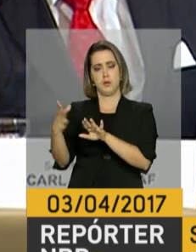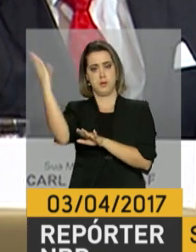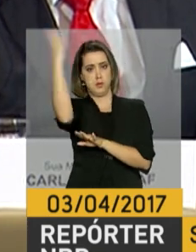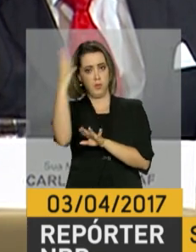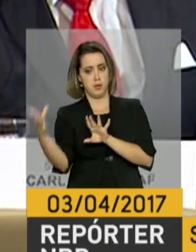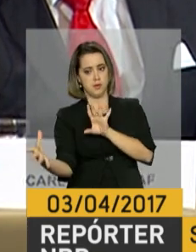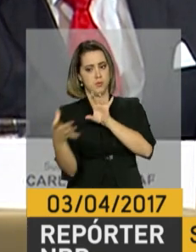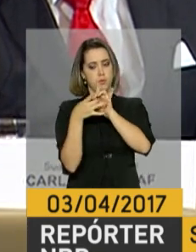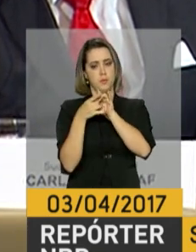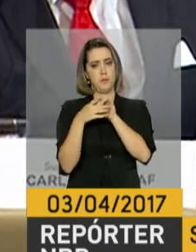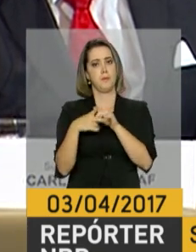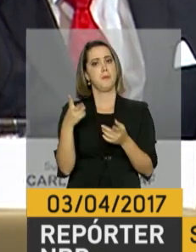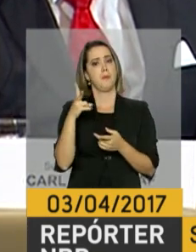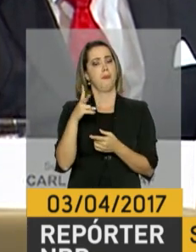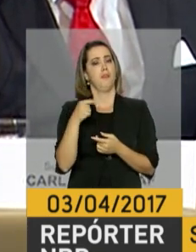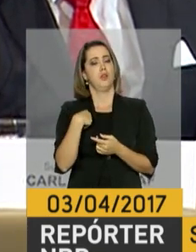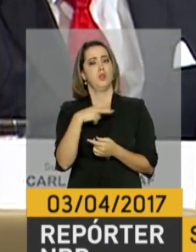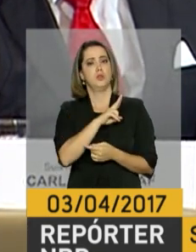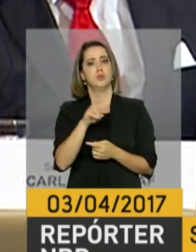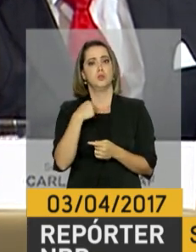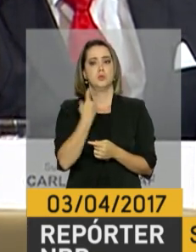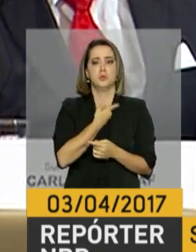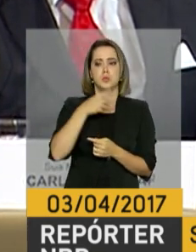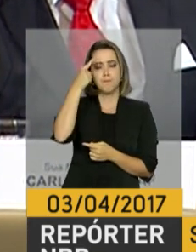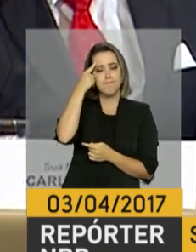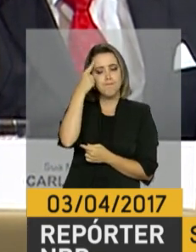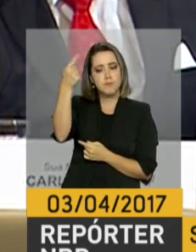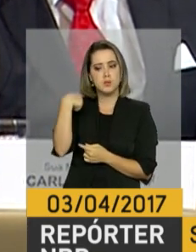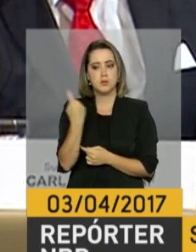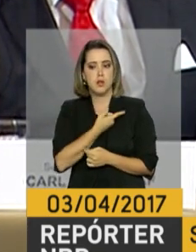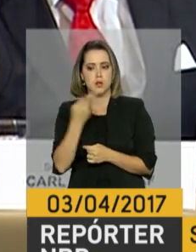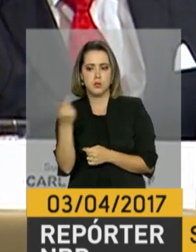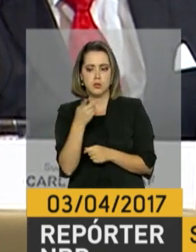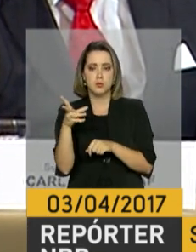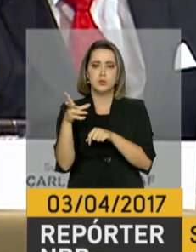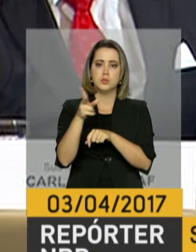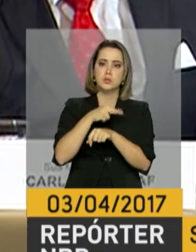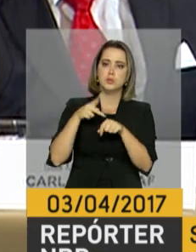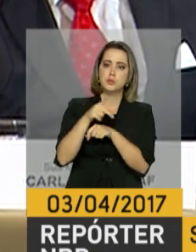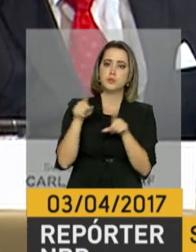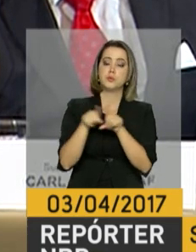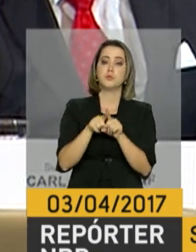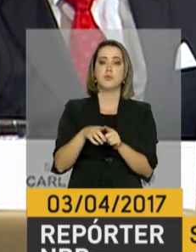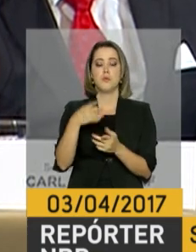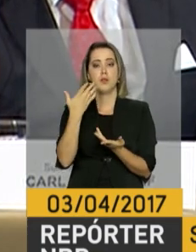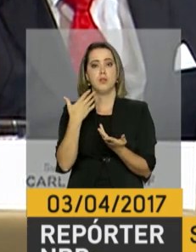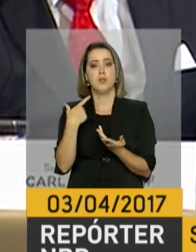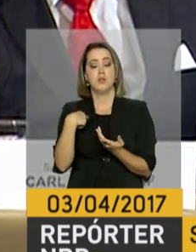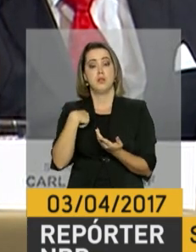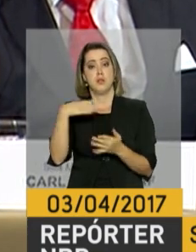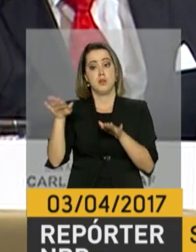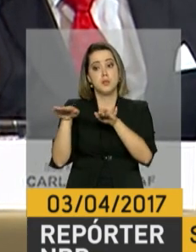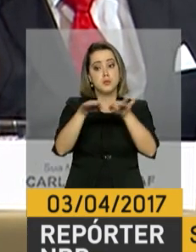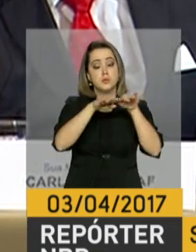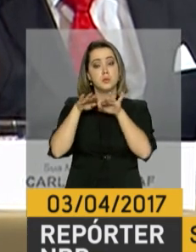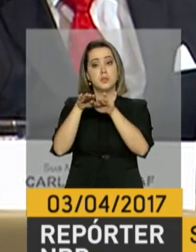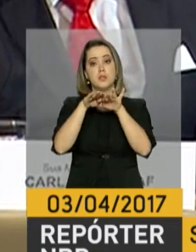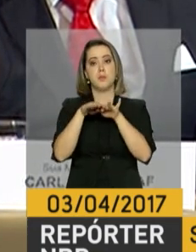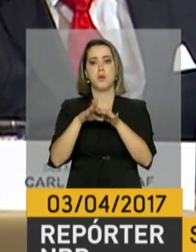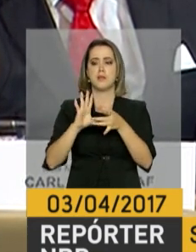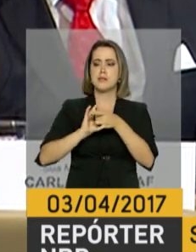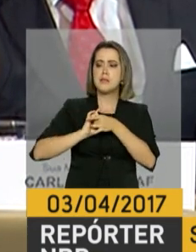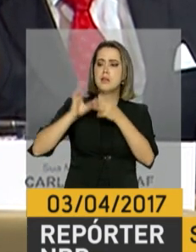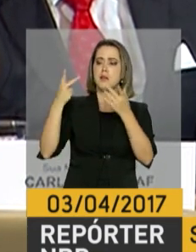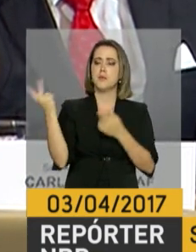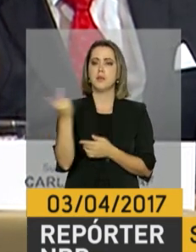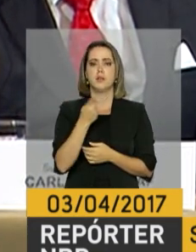dos valores e dos objetivos que compartilhamos. Em nome, sobretudo, da democracia e das liberdades que não são